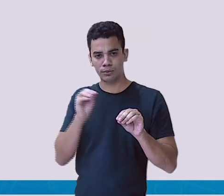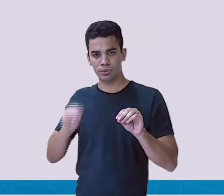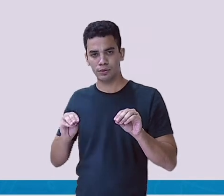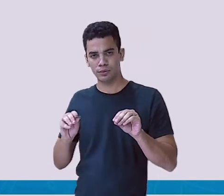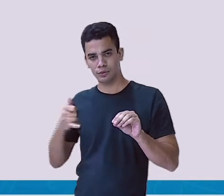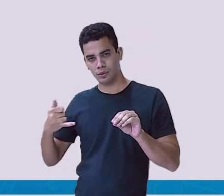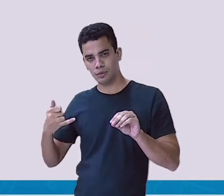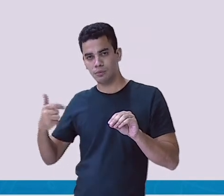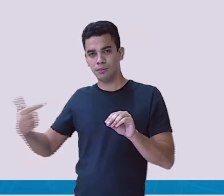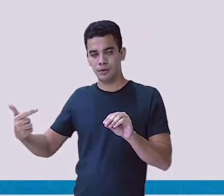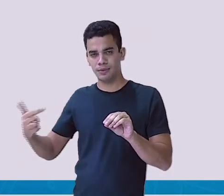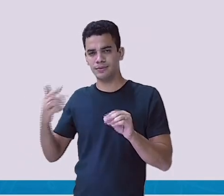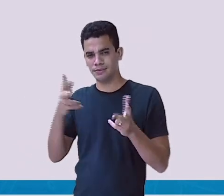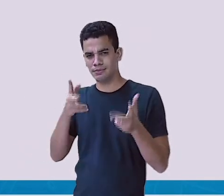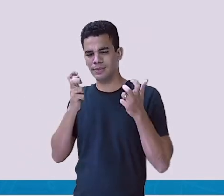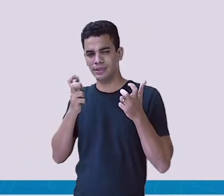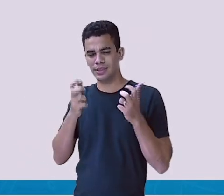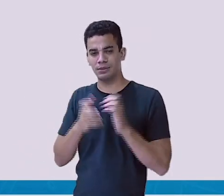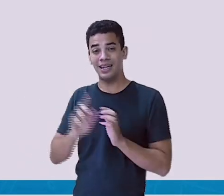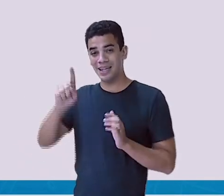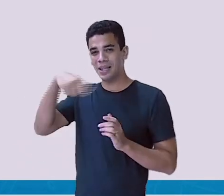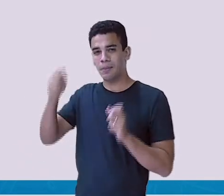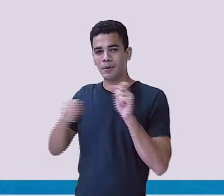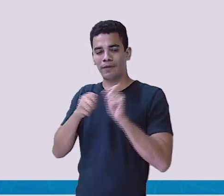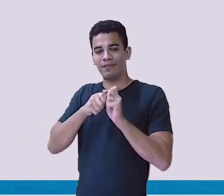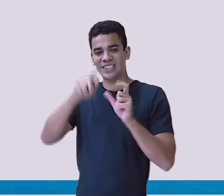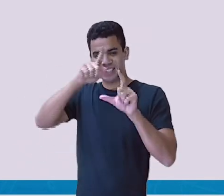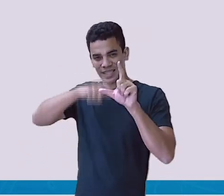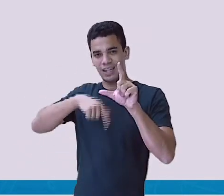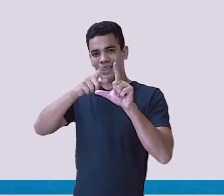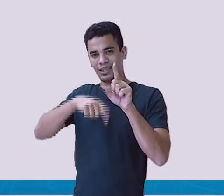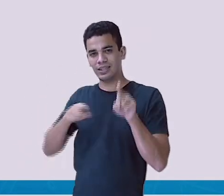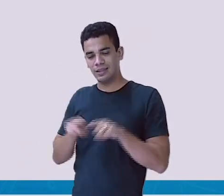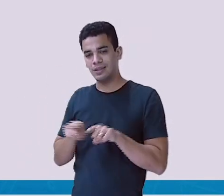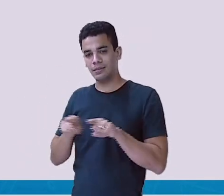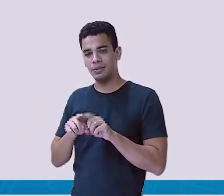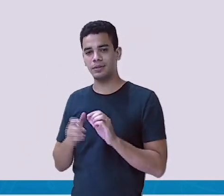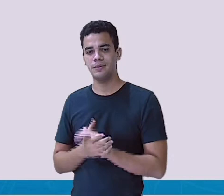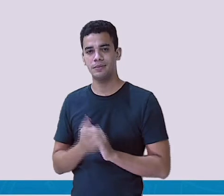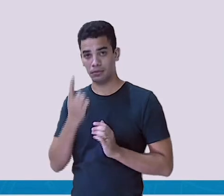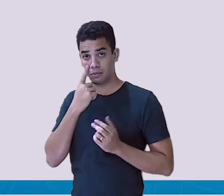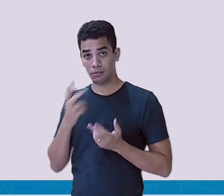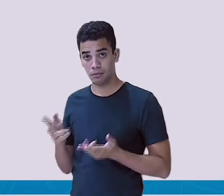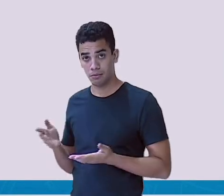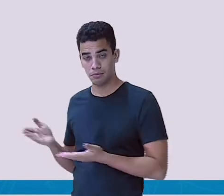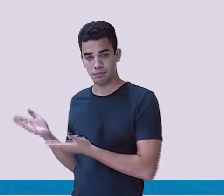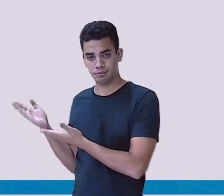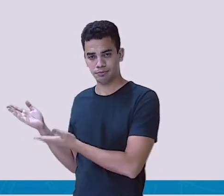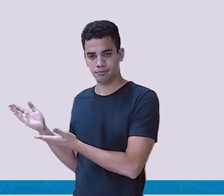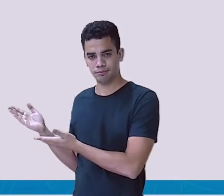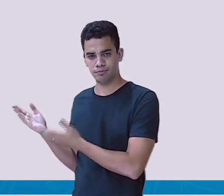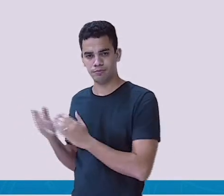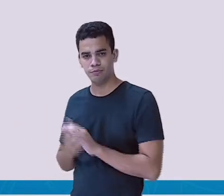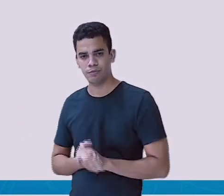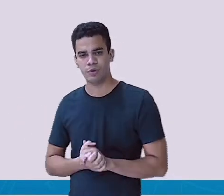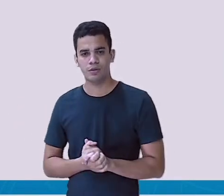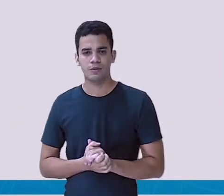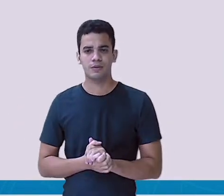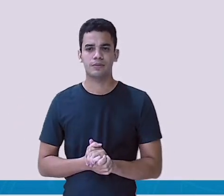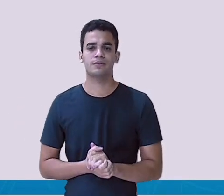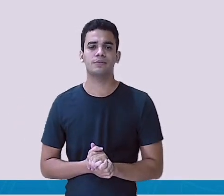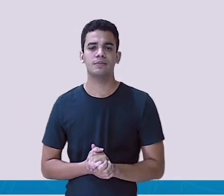E aí eu vou separar a parte literal. A, B ao quadrado. Aí eu resolvo aqui, ó, a parte